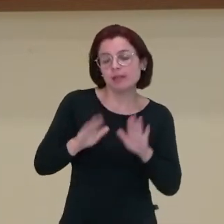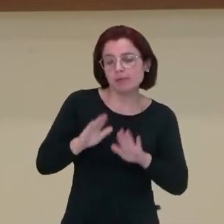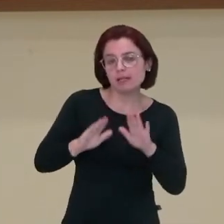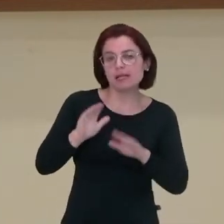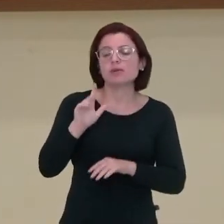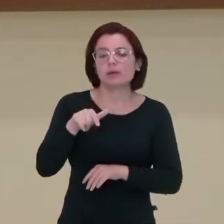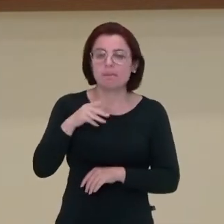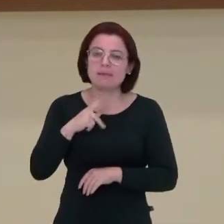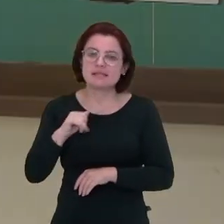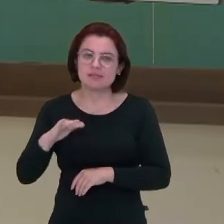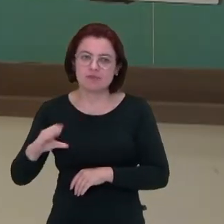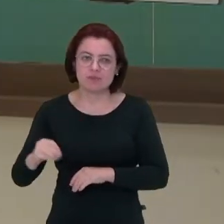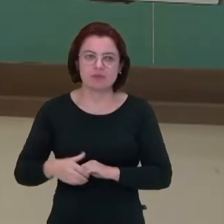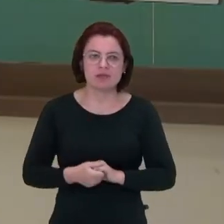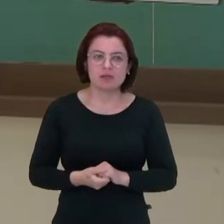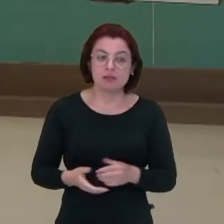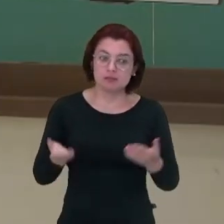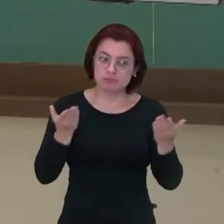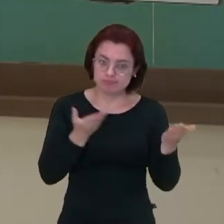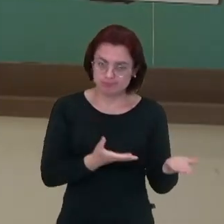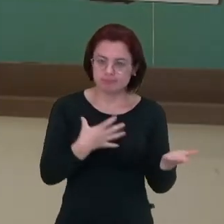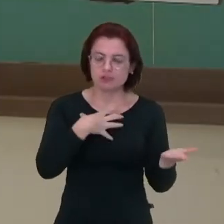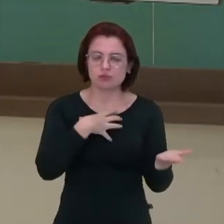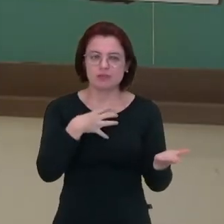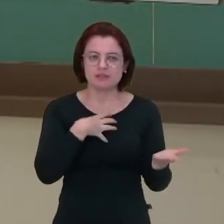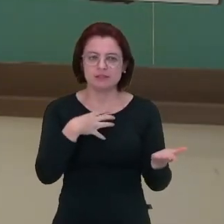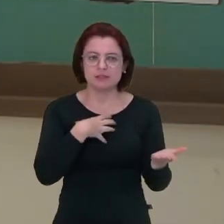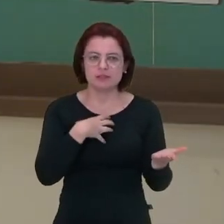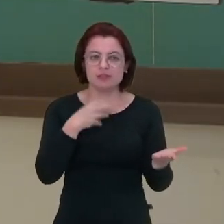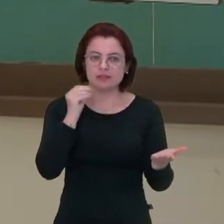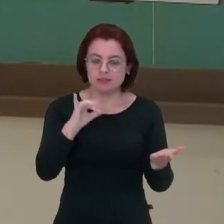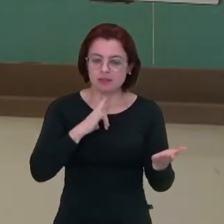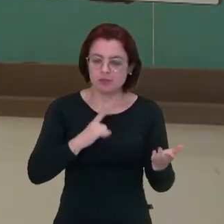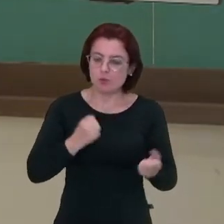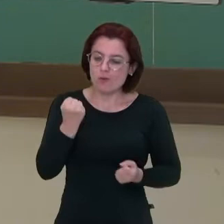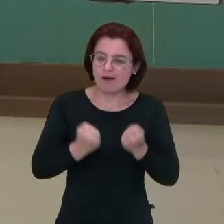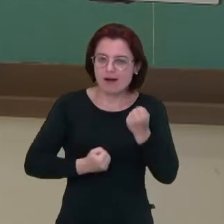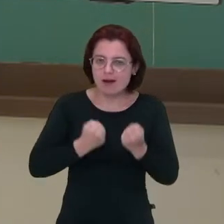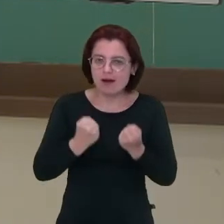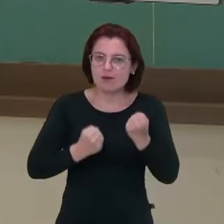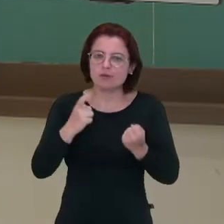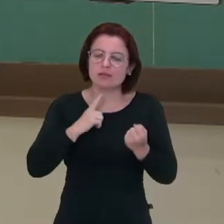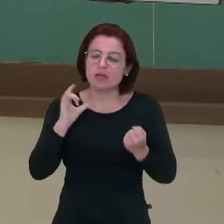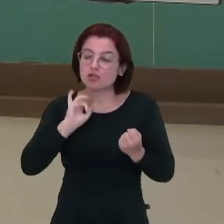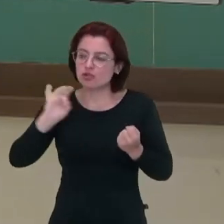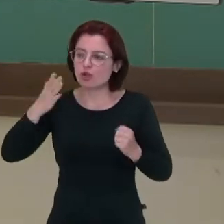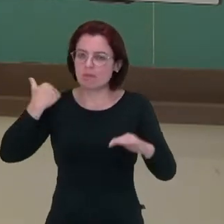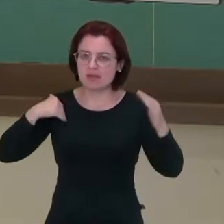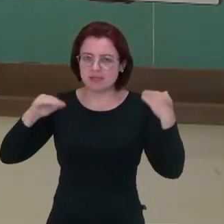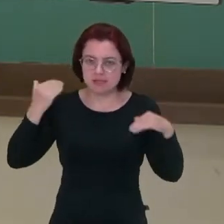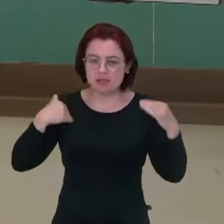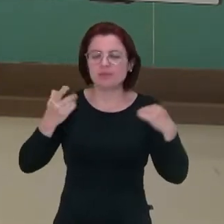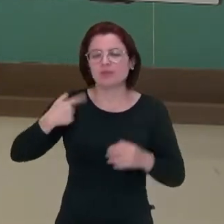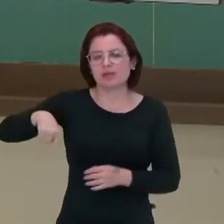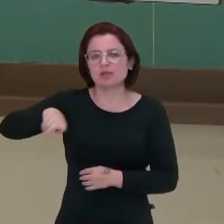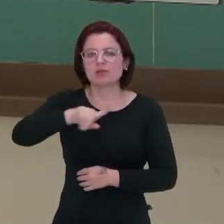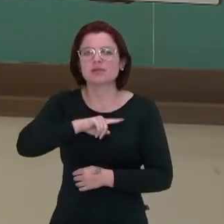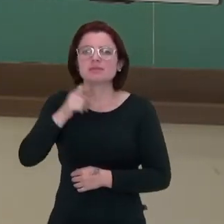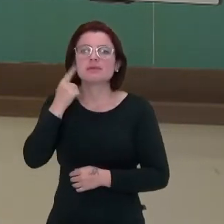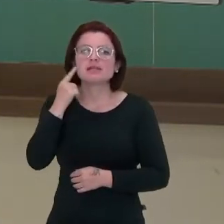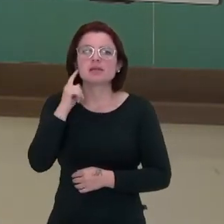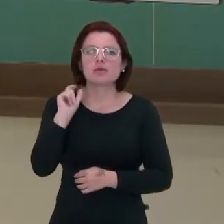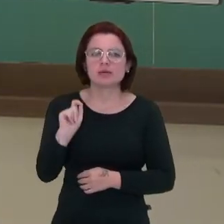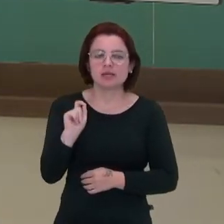então. No caso, se o carro é utilizado apenas como passeio, para nós ele vai ser